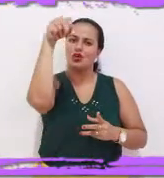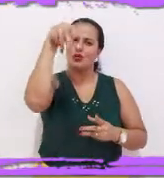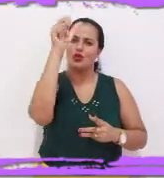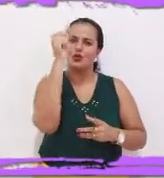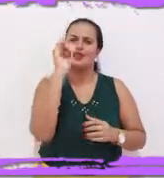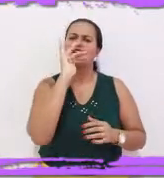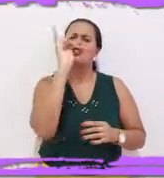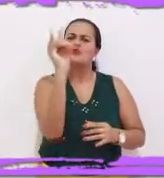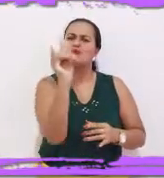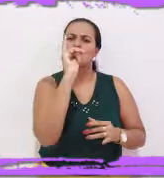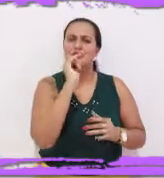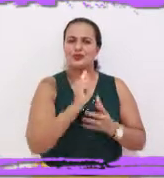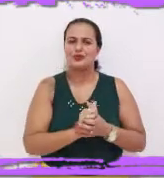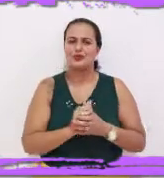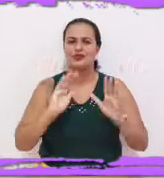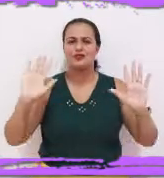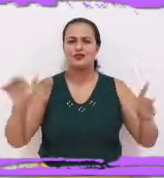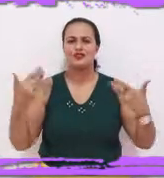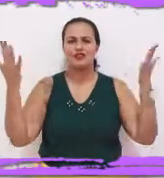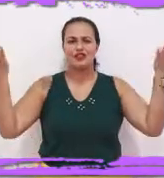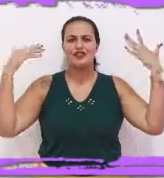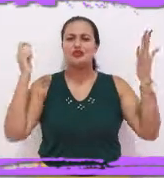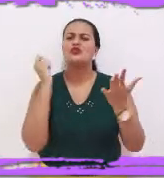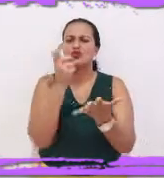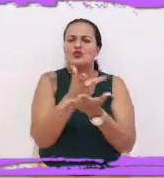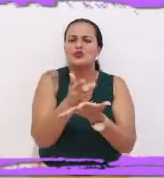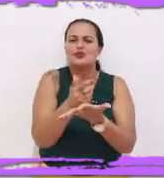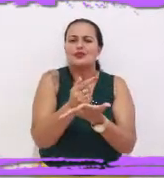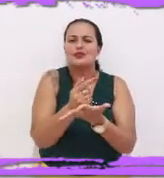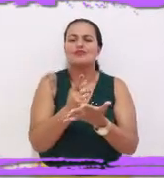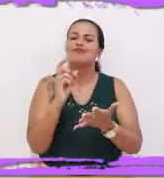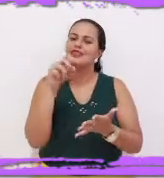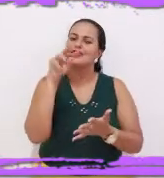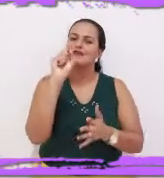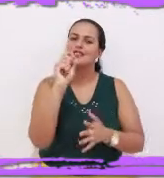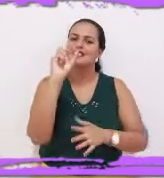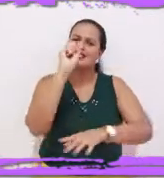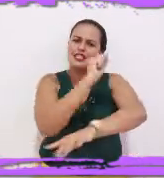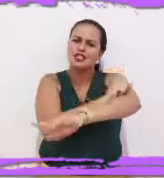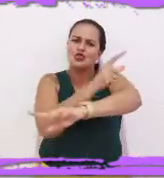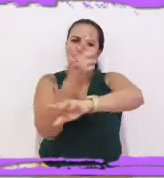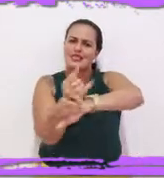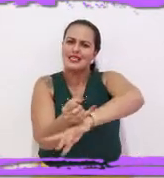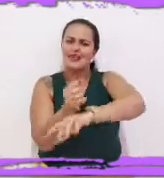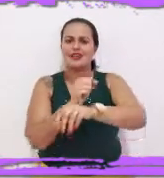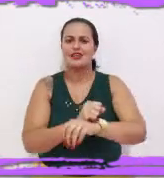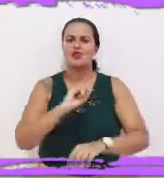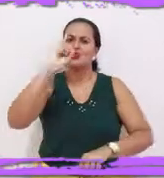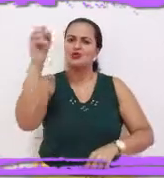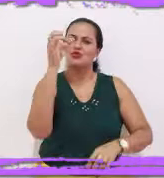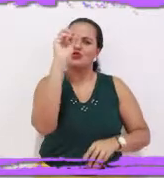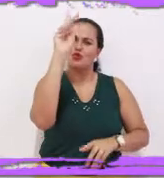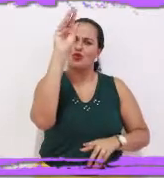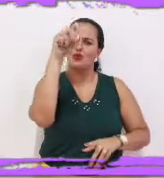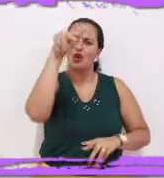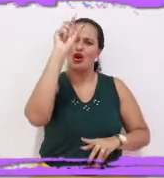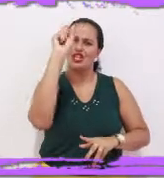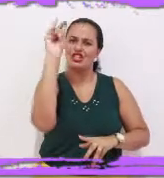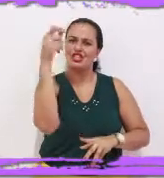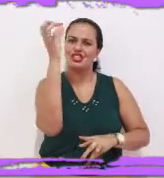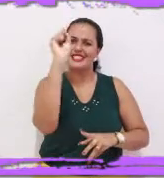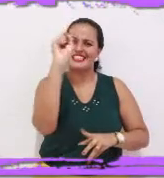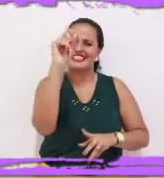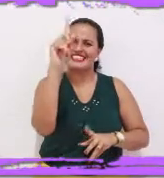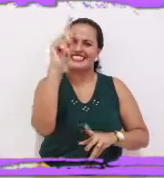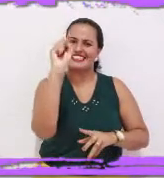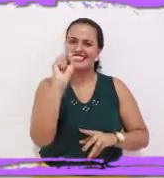acontecer na lona Beth Carvalho, lá em Itaipuaçu. Já o Festival de Verão continua, só que dessa vez em São José, com shows de Jô